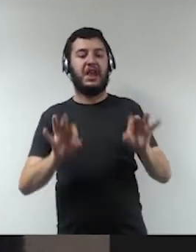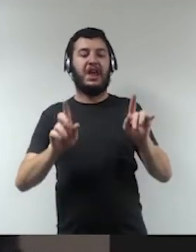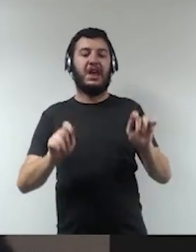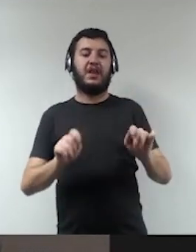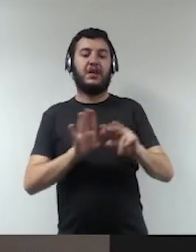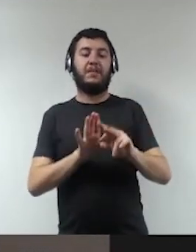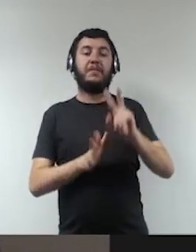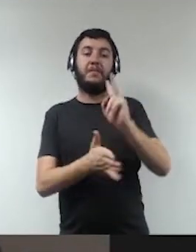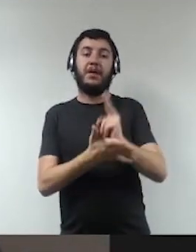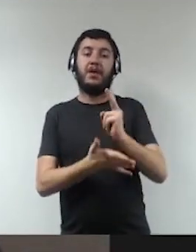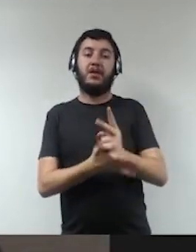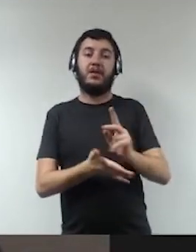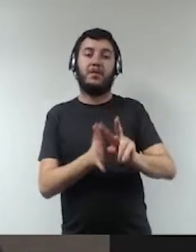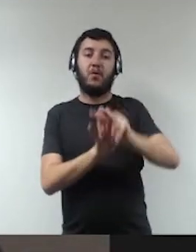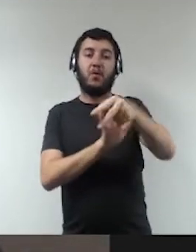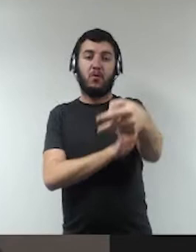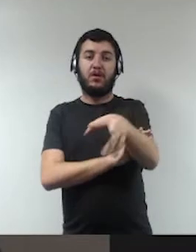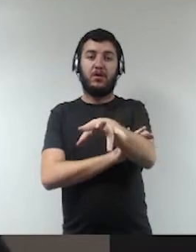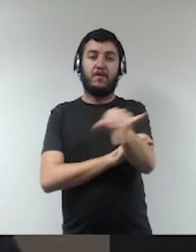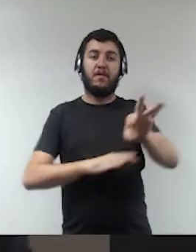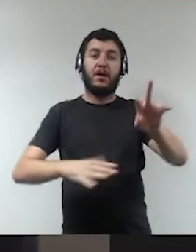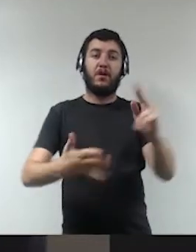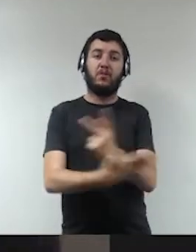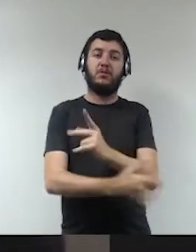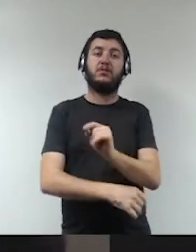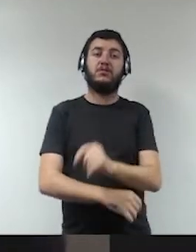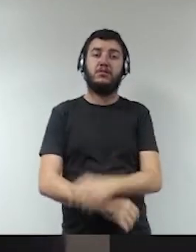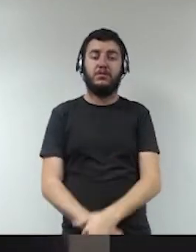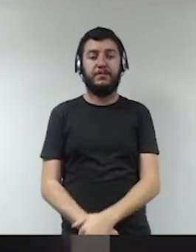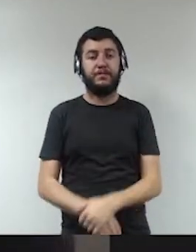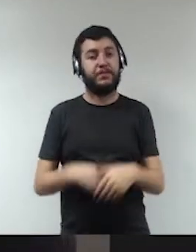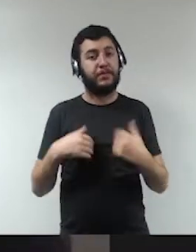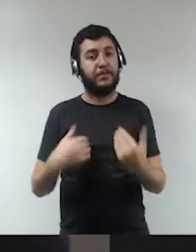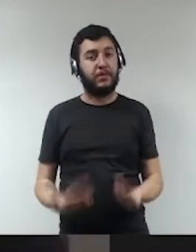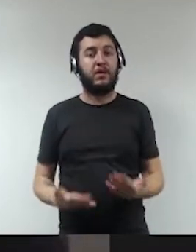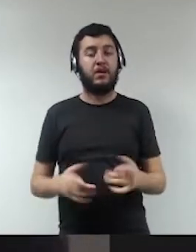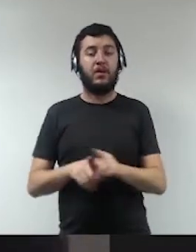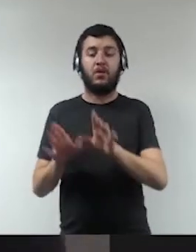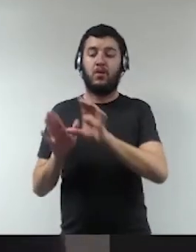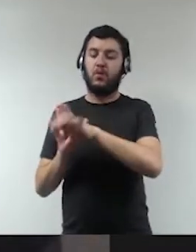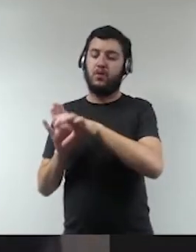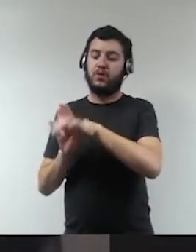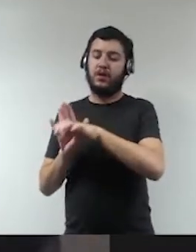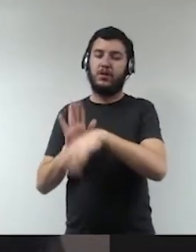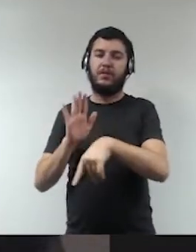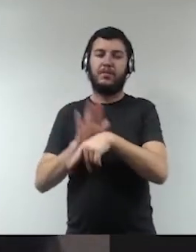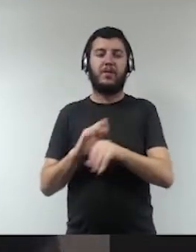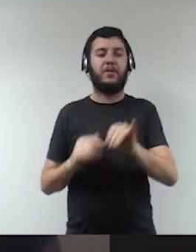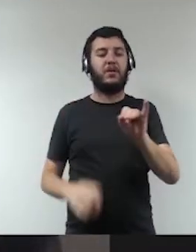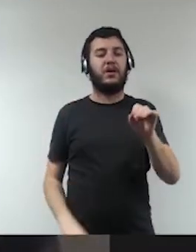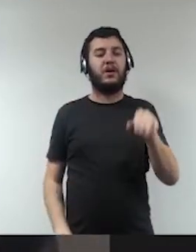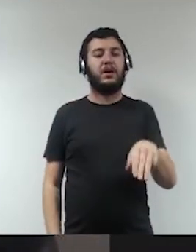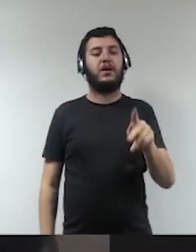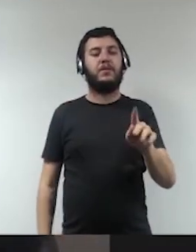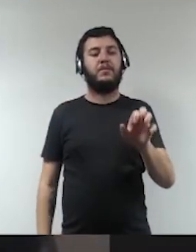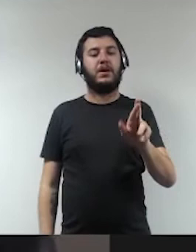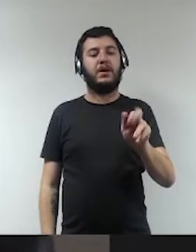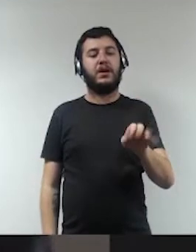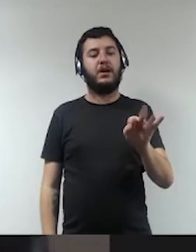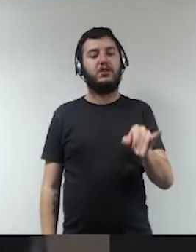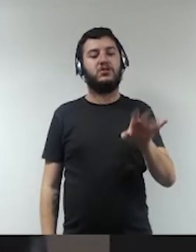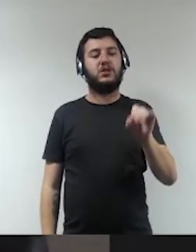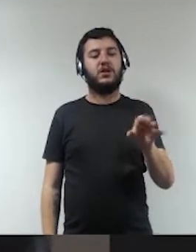ela possa vir a gerar. Portanto, o conceito, volto a dizer, do imperativo categórico na